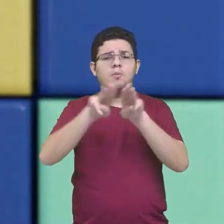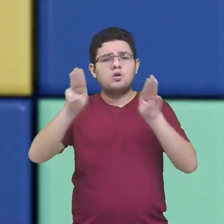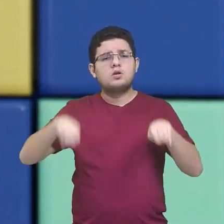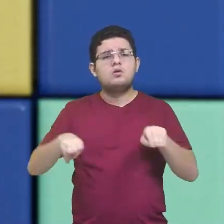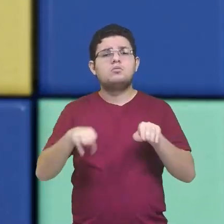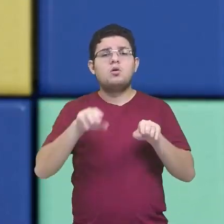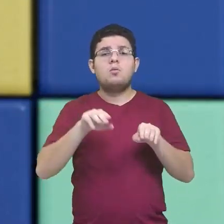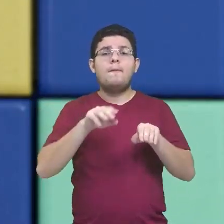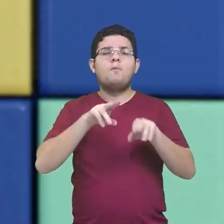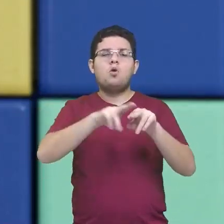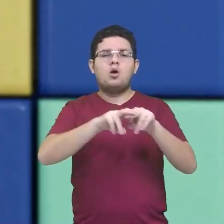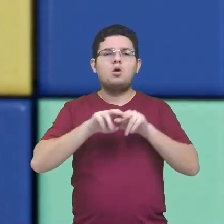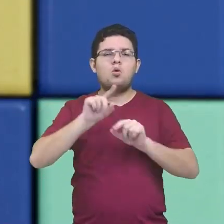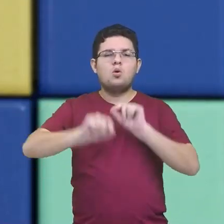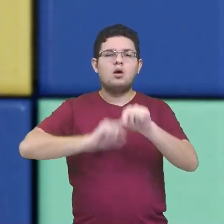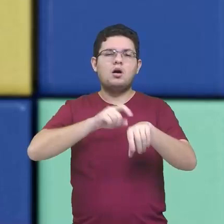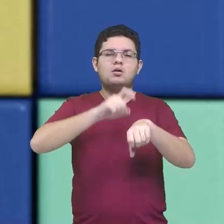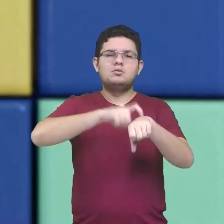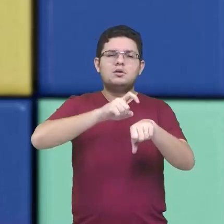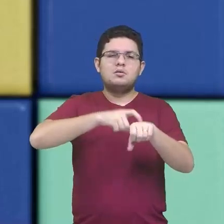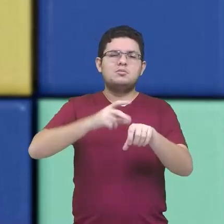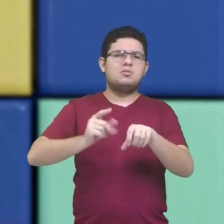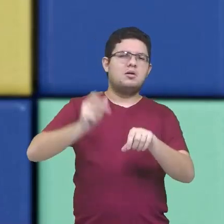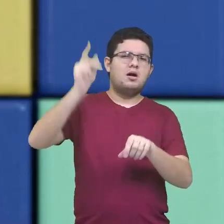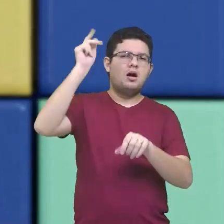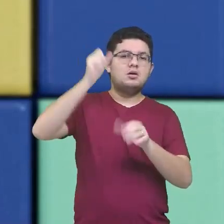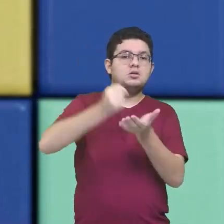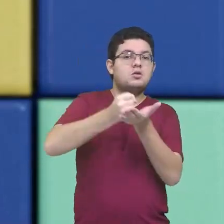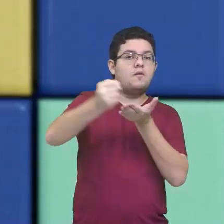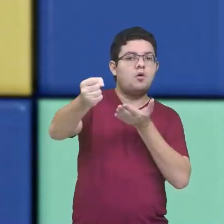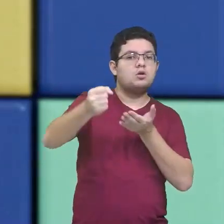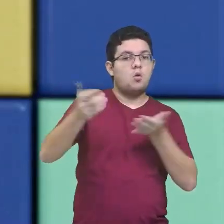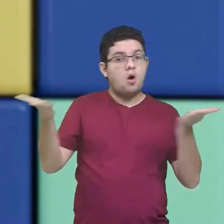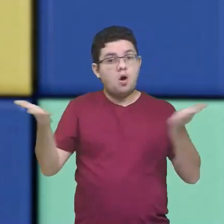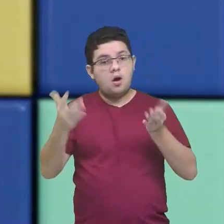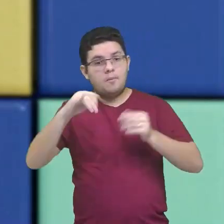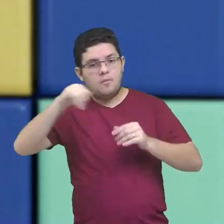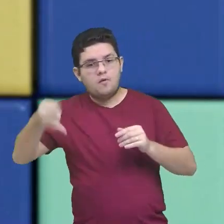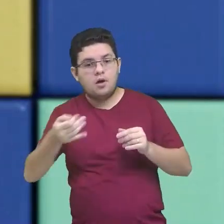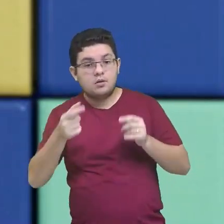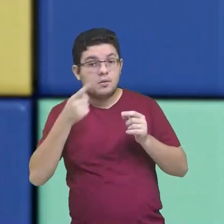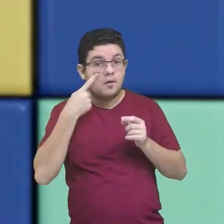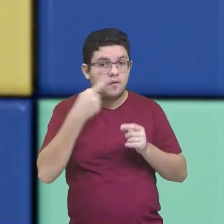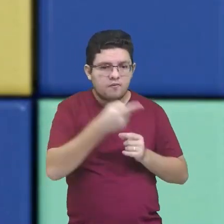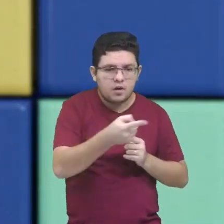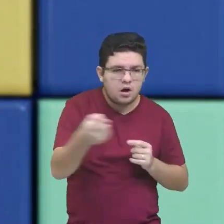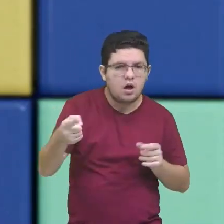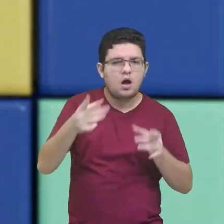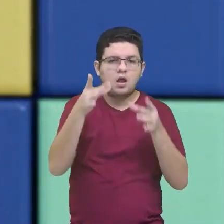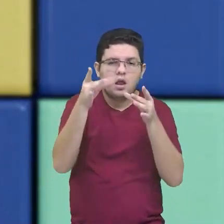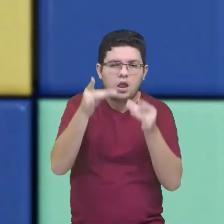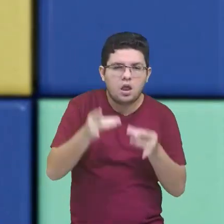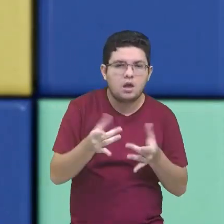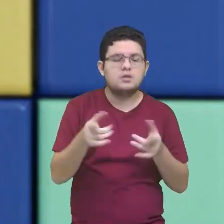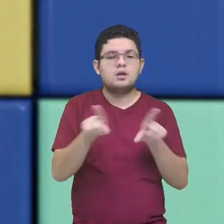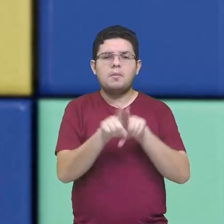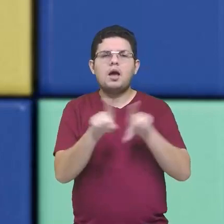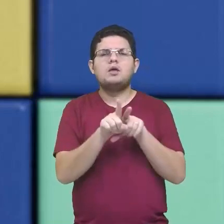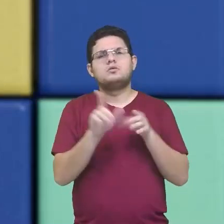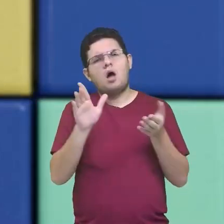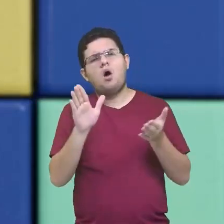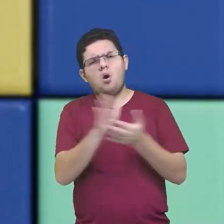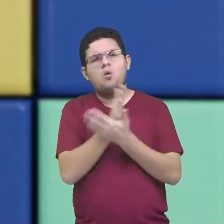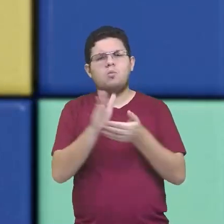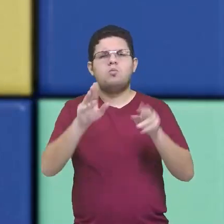não teria mais a possibilidade de estar. Mas também traz expressões atuais, né, de artes,